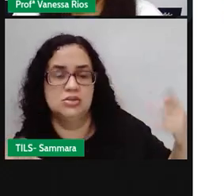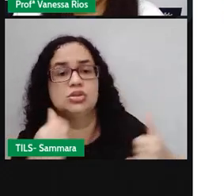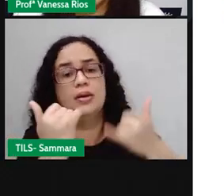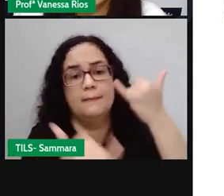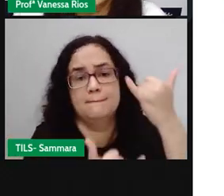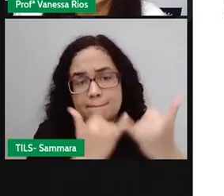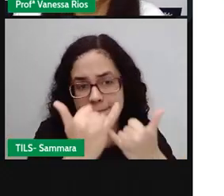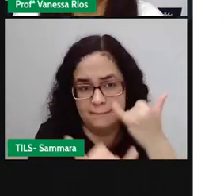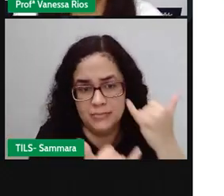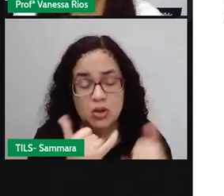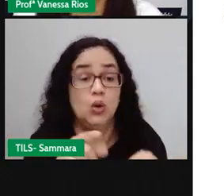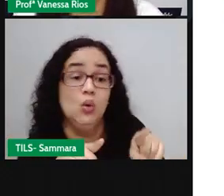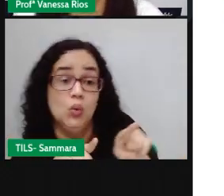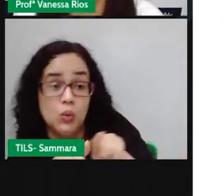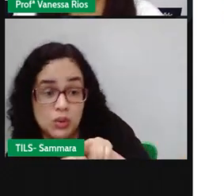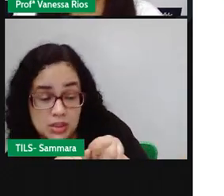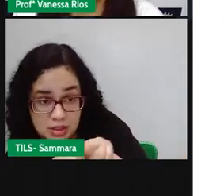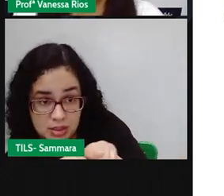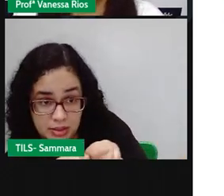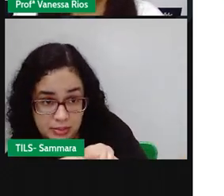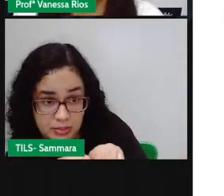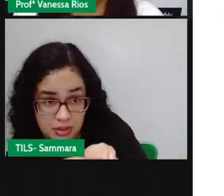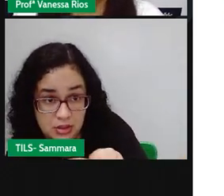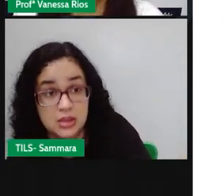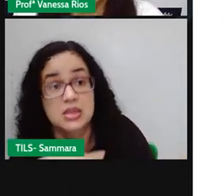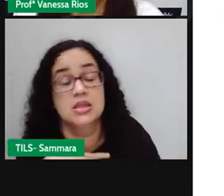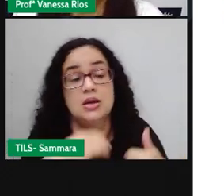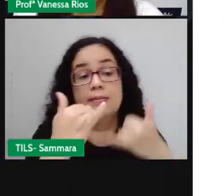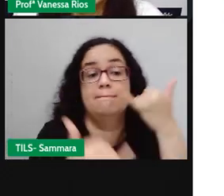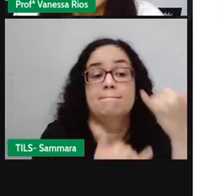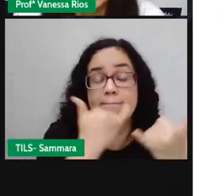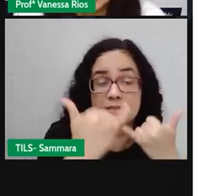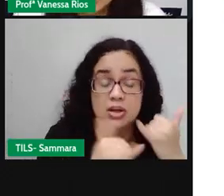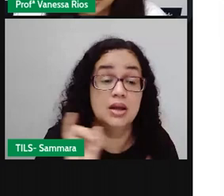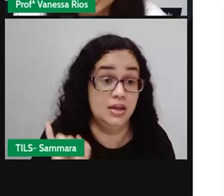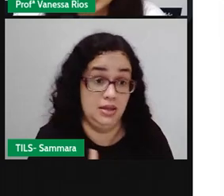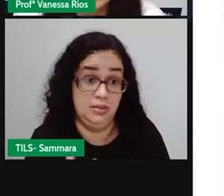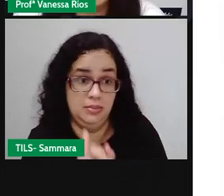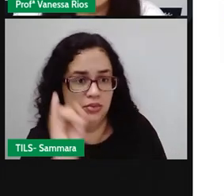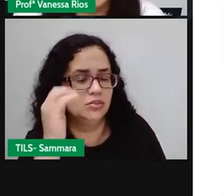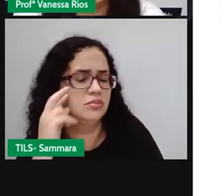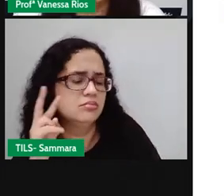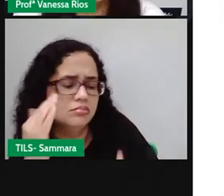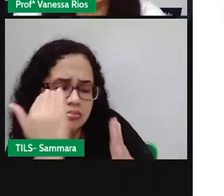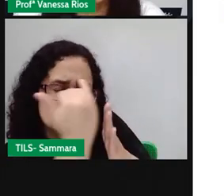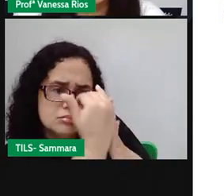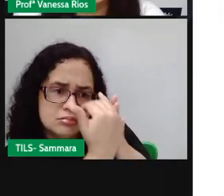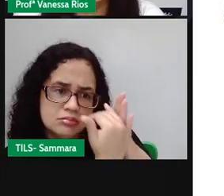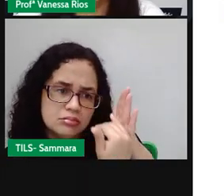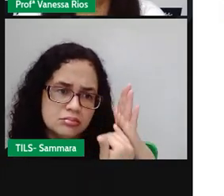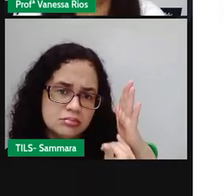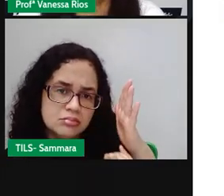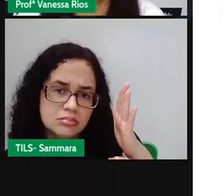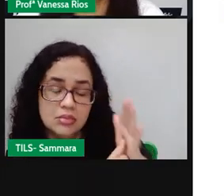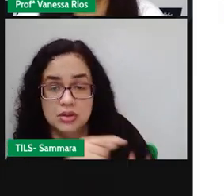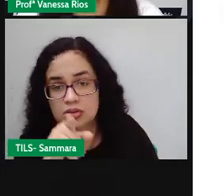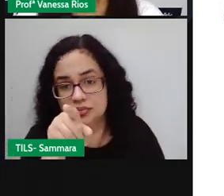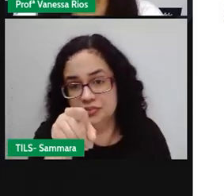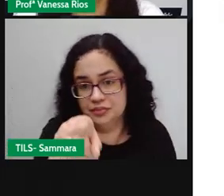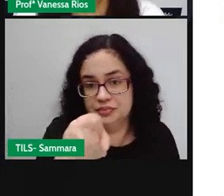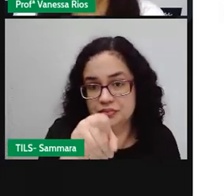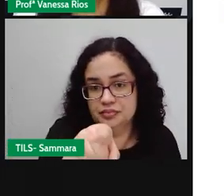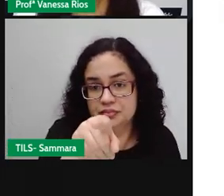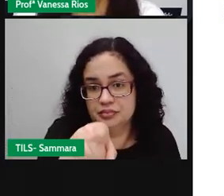ou alguém, né? Um irmão, alguém receber um brinquedo, é muito importante observar este selo aqui,